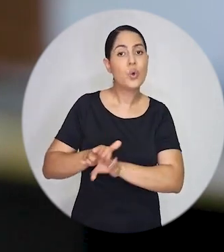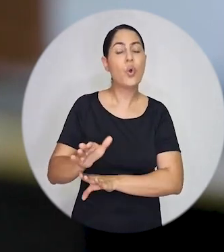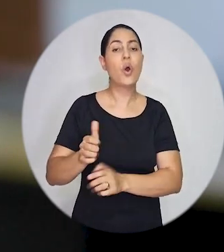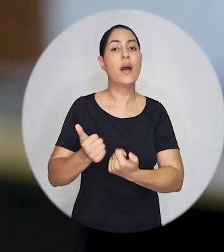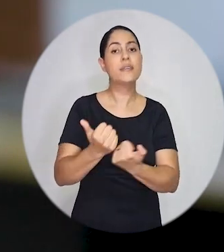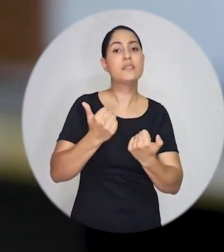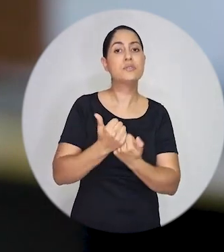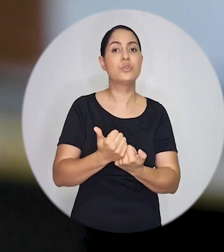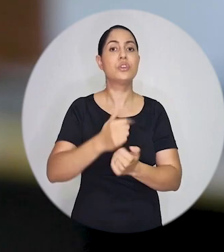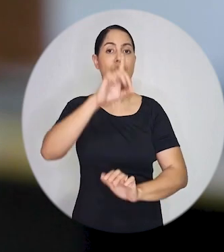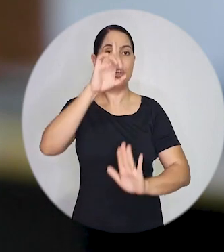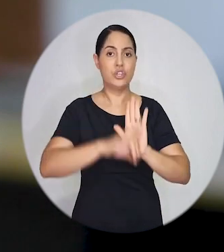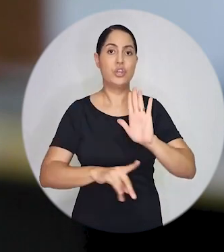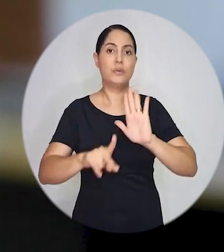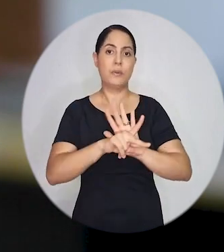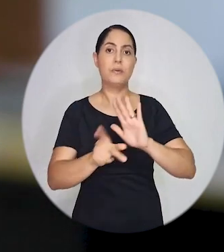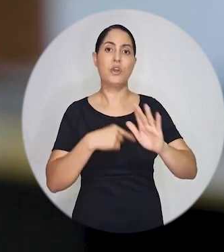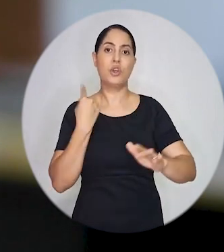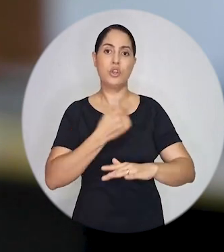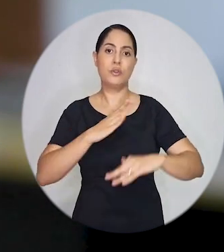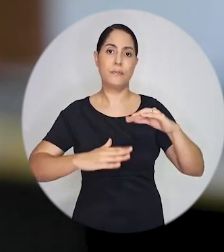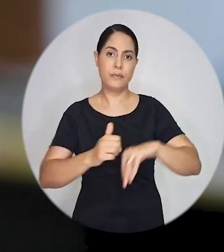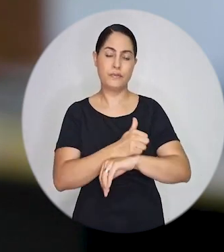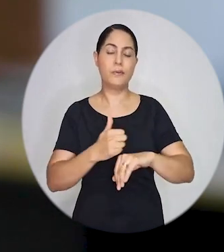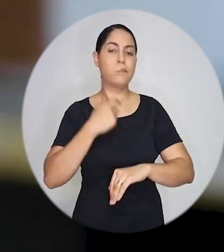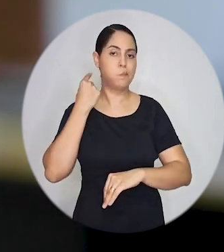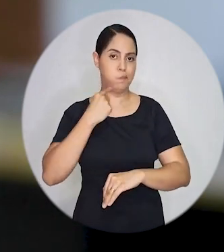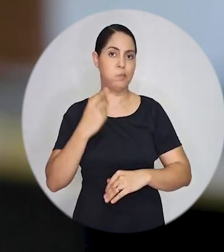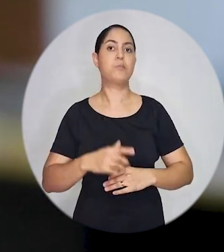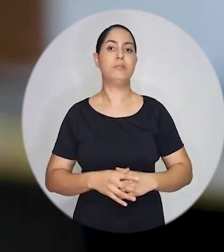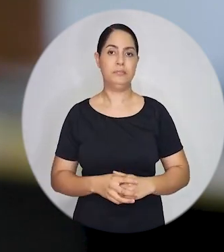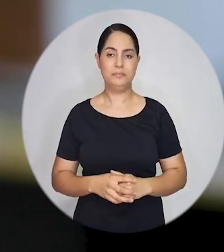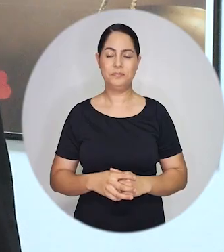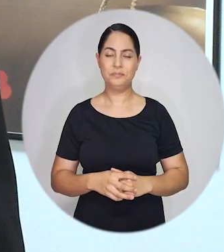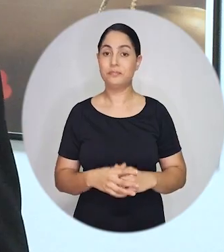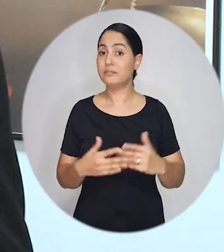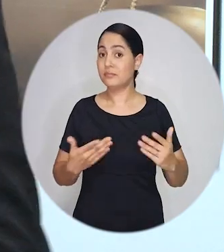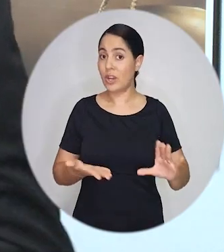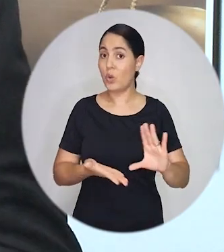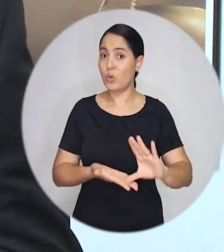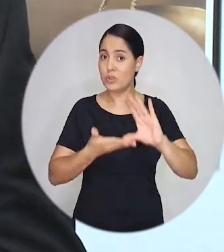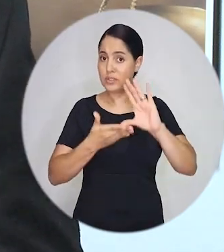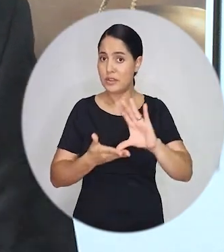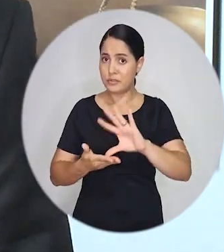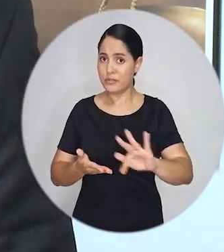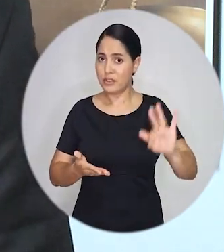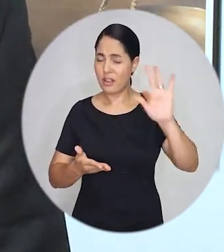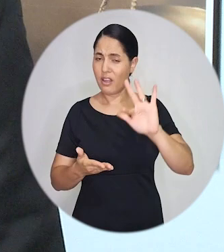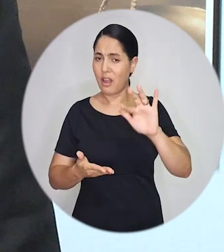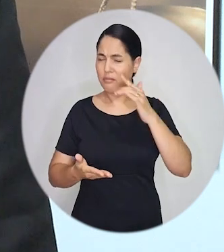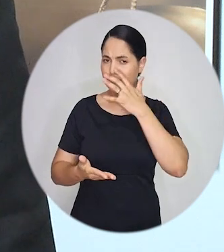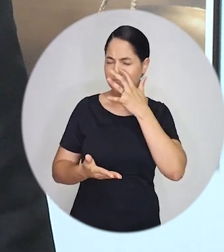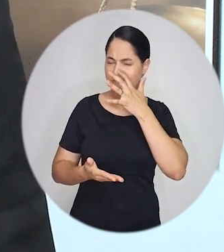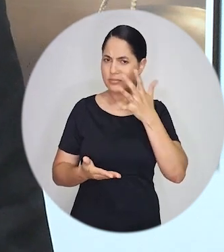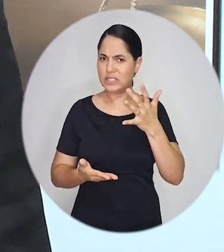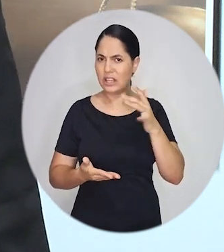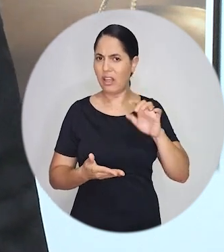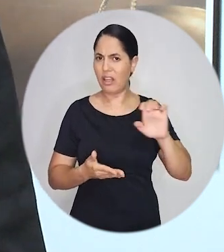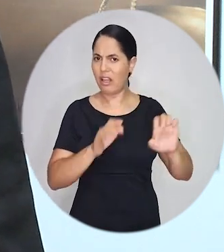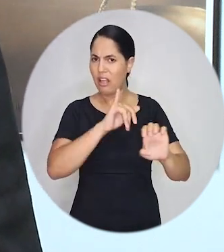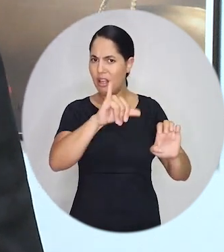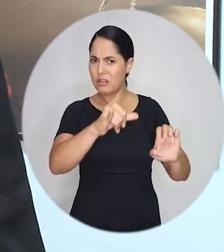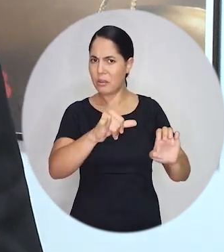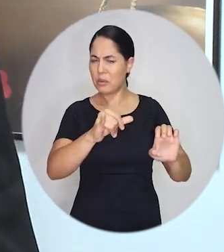consultoria, assessoria e direção jurídicas são privativas da profissão. O Conselho Federal da OAB identificou indícios de